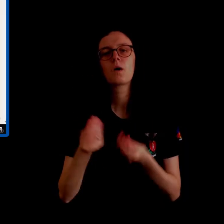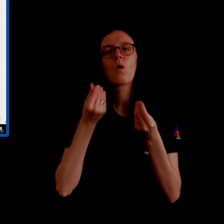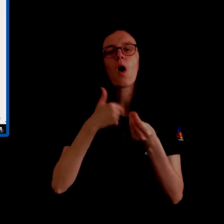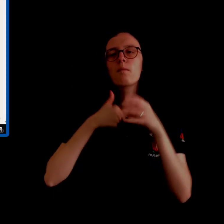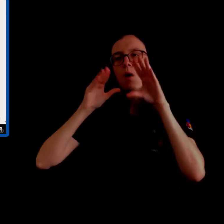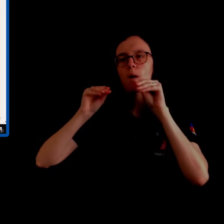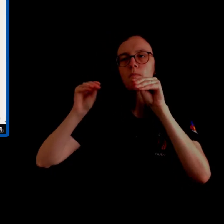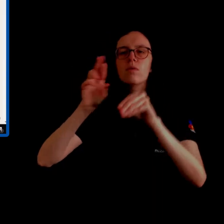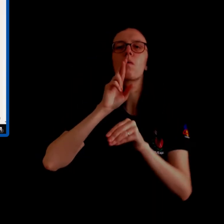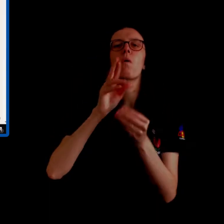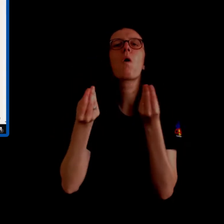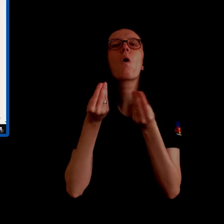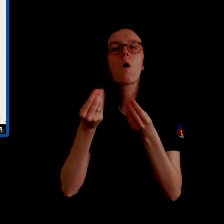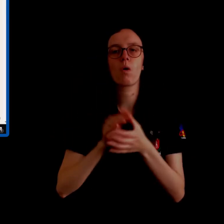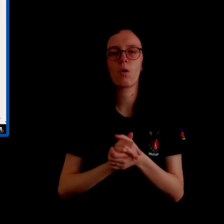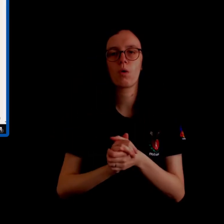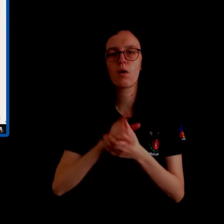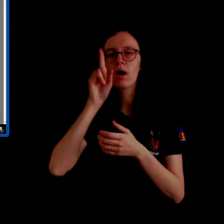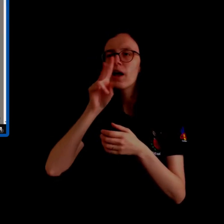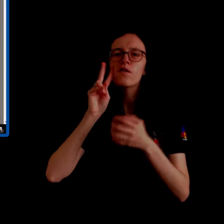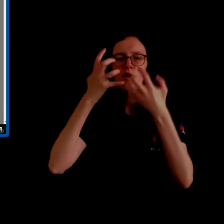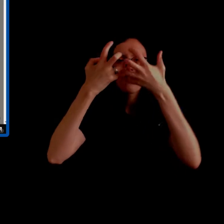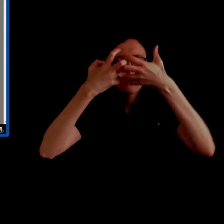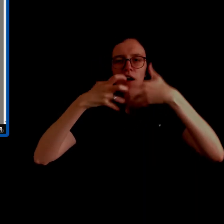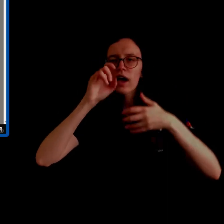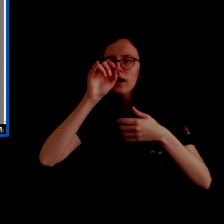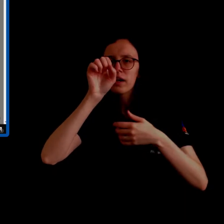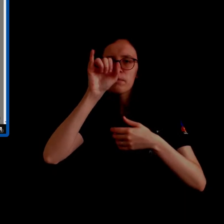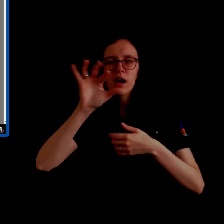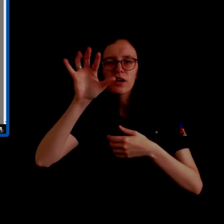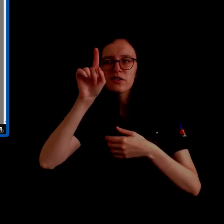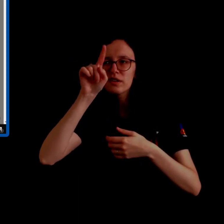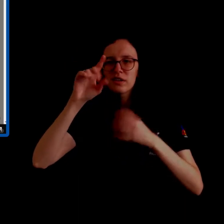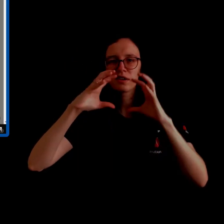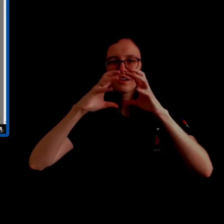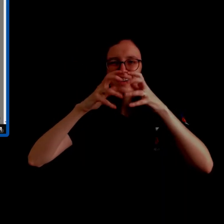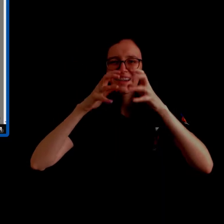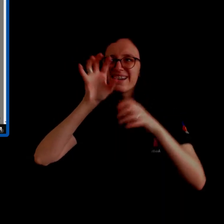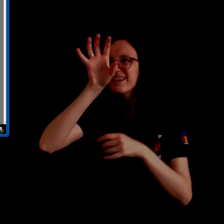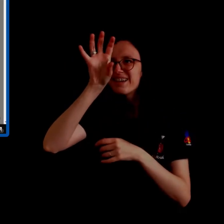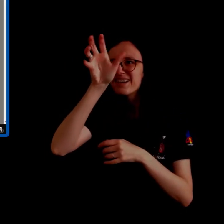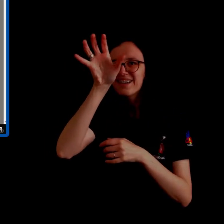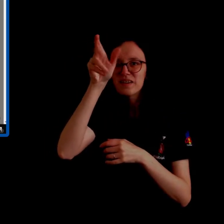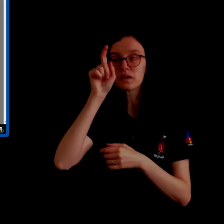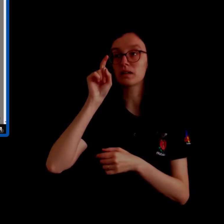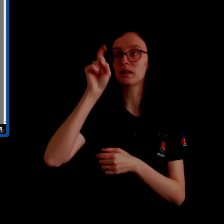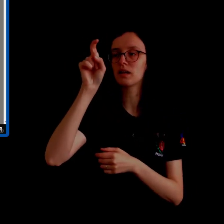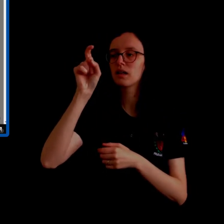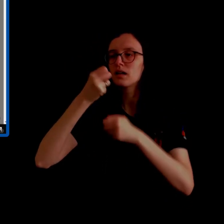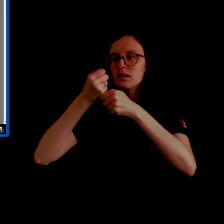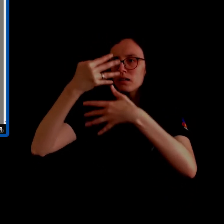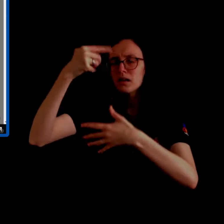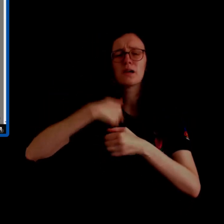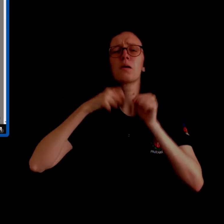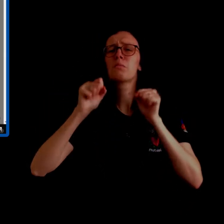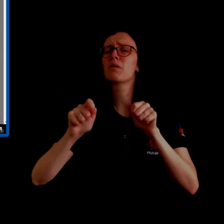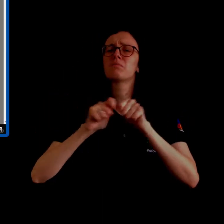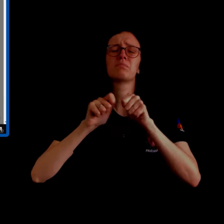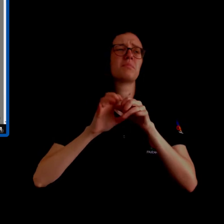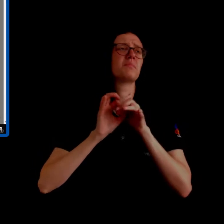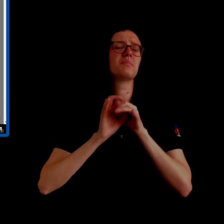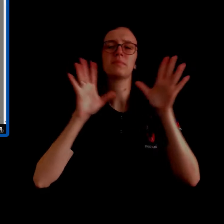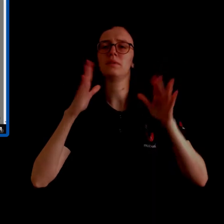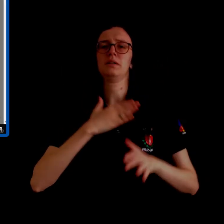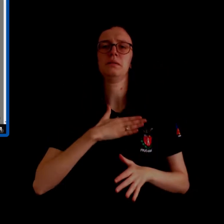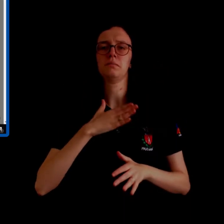as respostas? Eu clico na engrenagem, configurações. Aqui eu posso fazer o que eu quiser